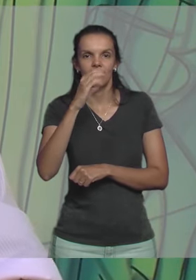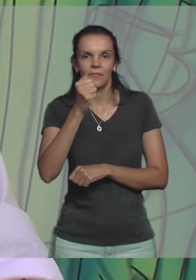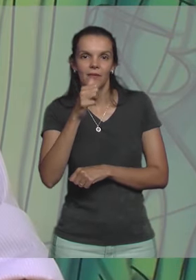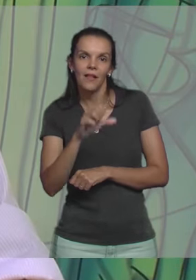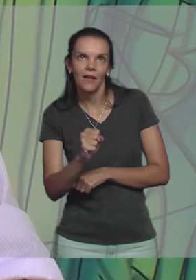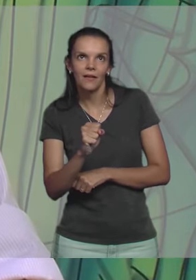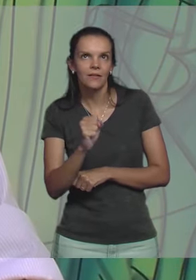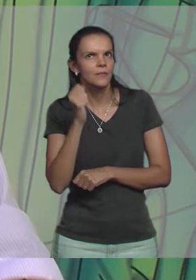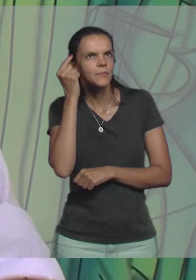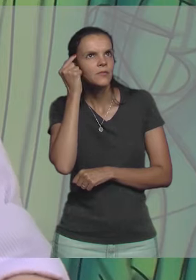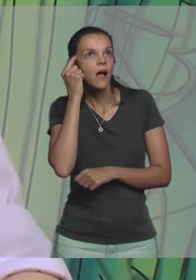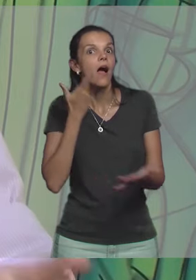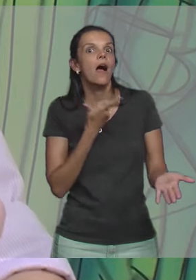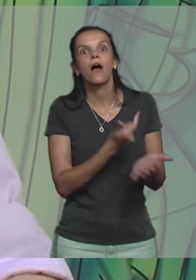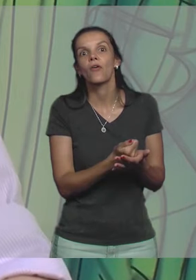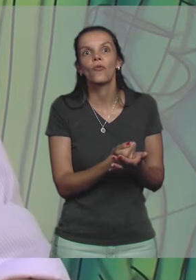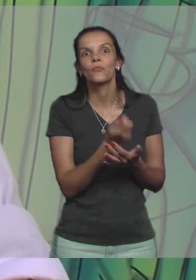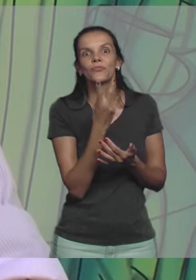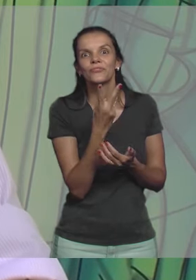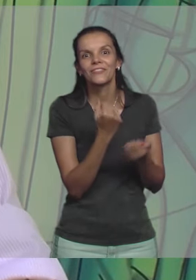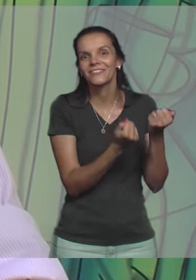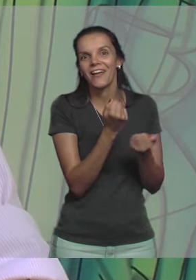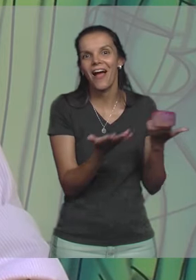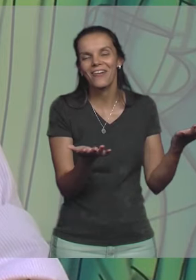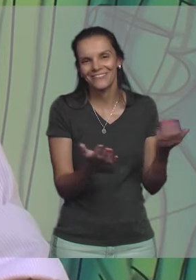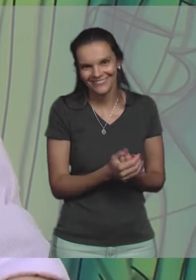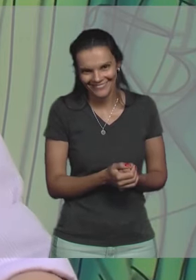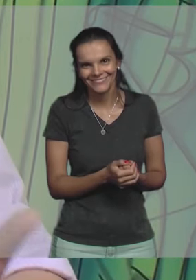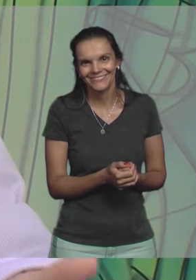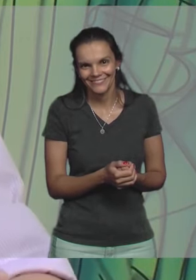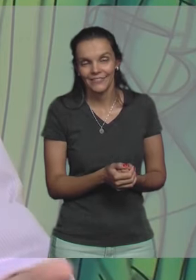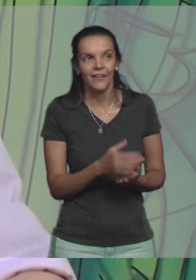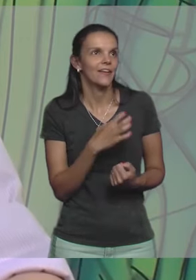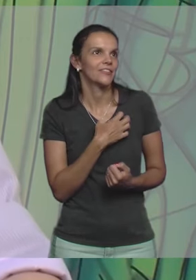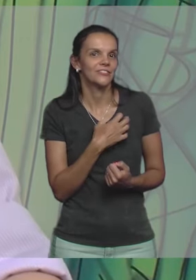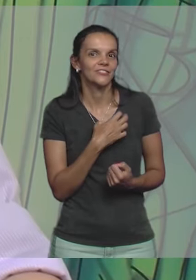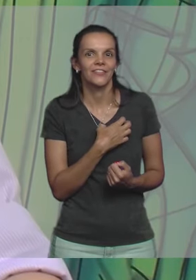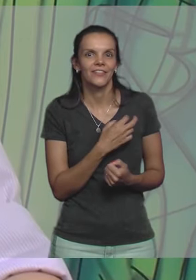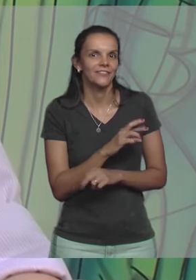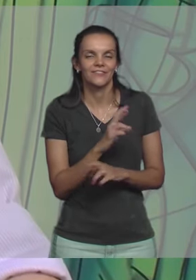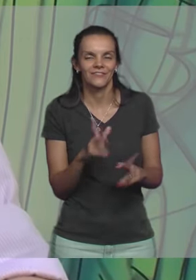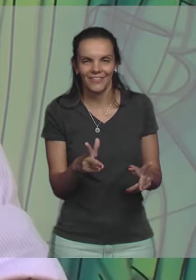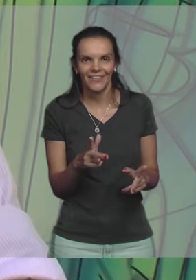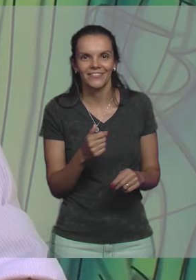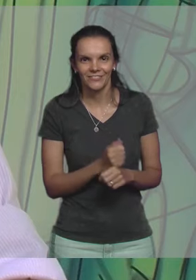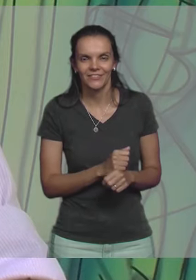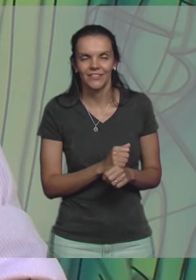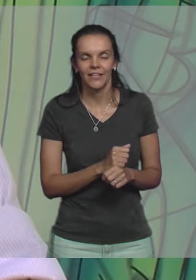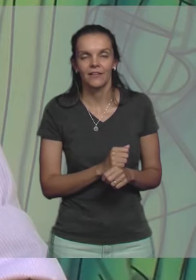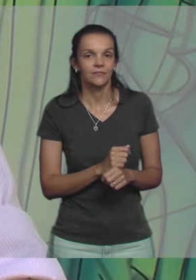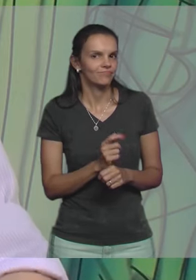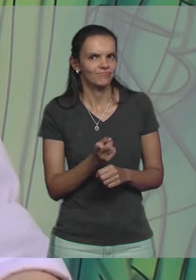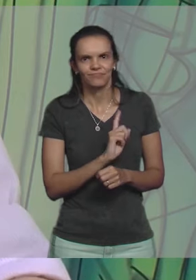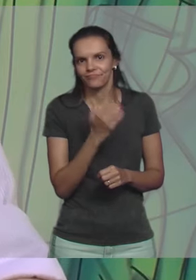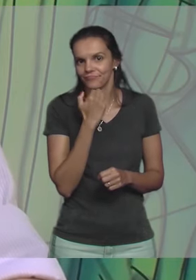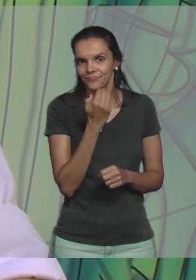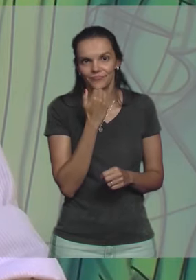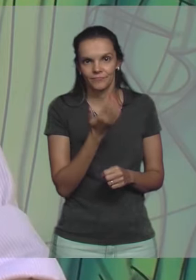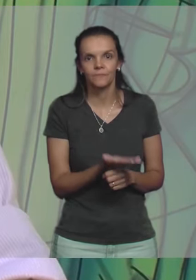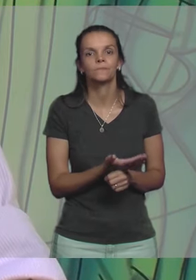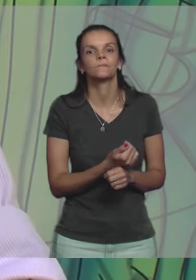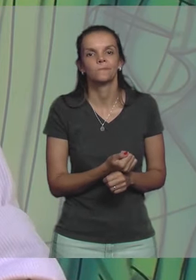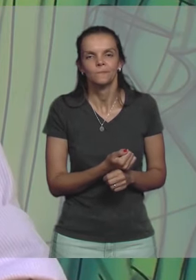2 carros. Um com uma placa X, outro com a placa Y. E dessa maneira continua usando o transporte individual, em detrimento